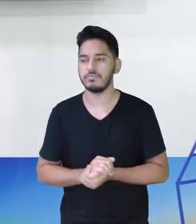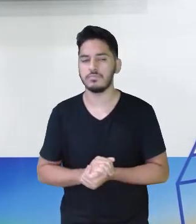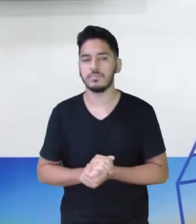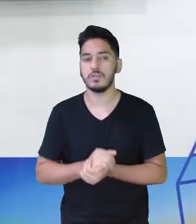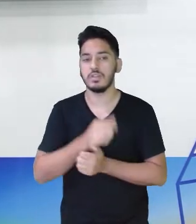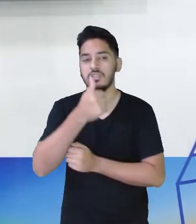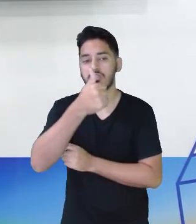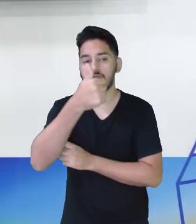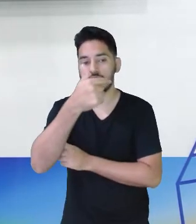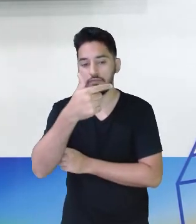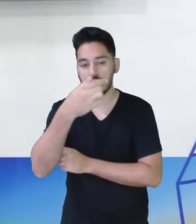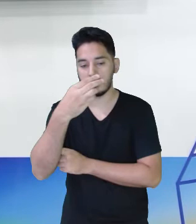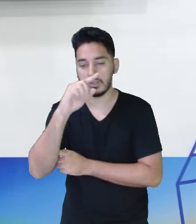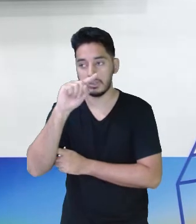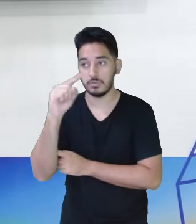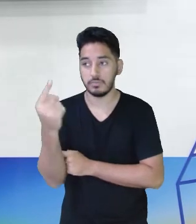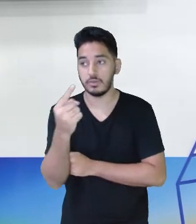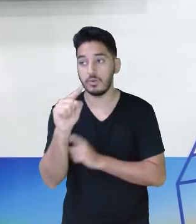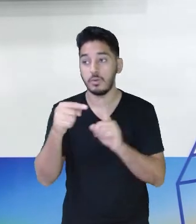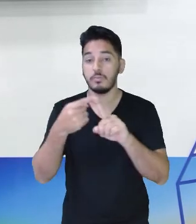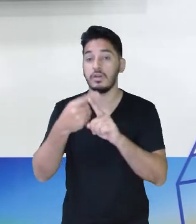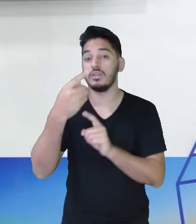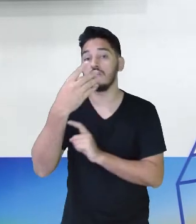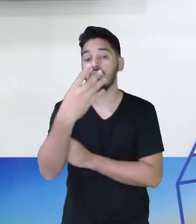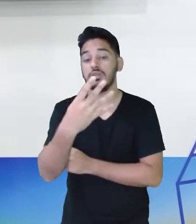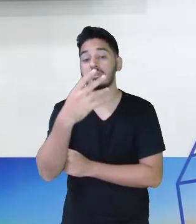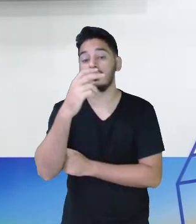123 mil mais